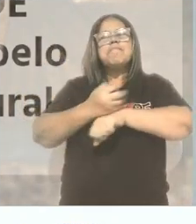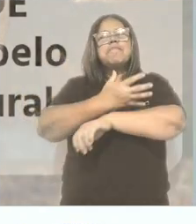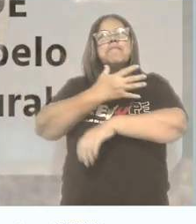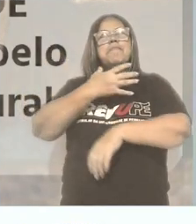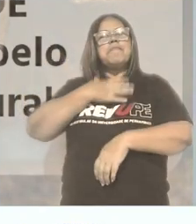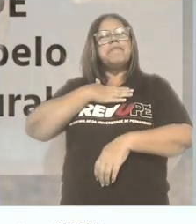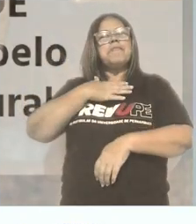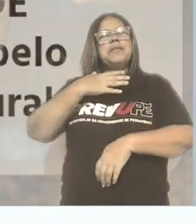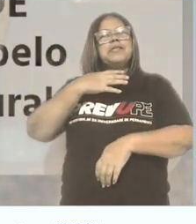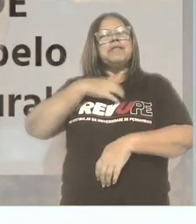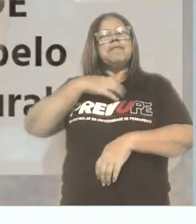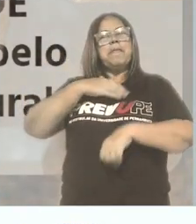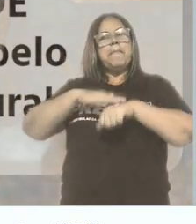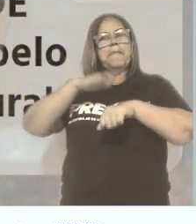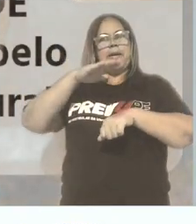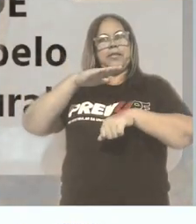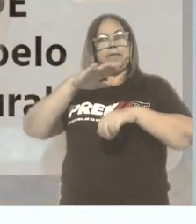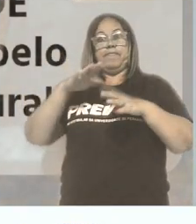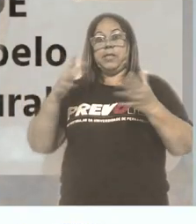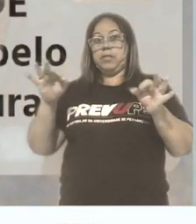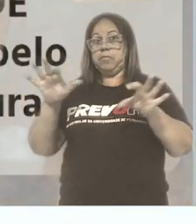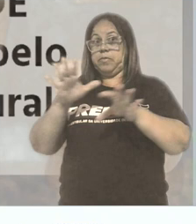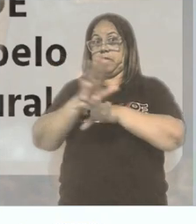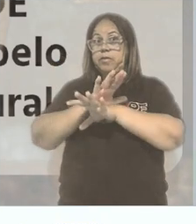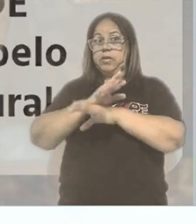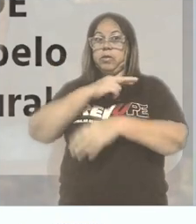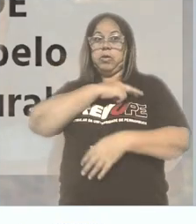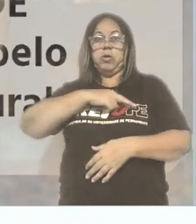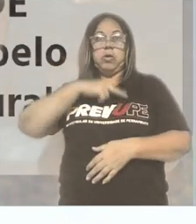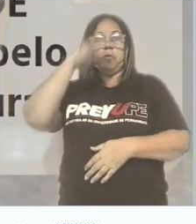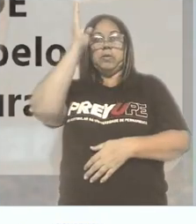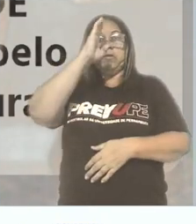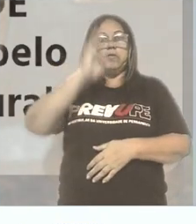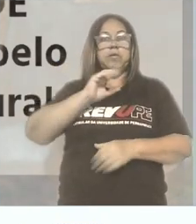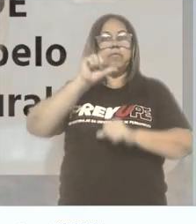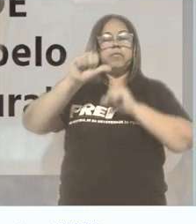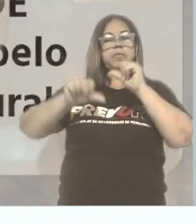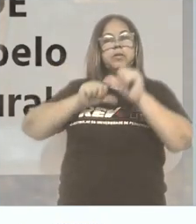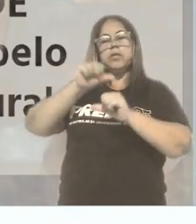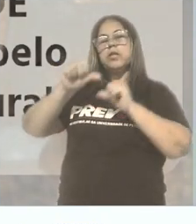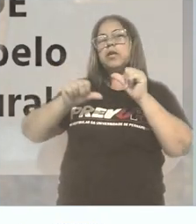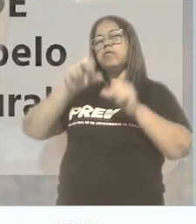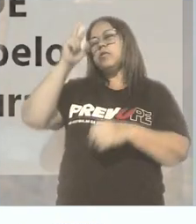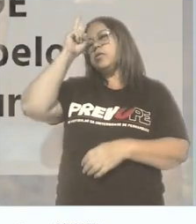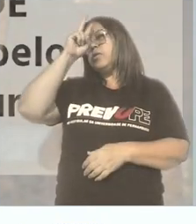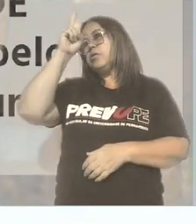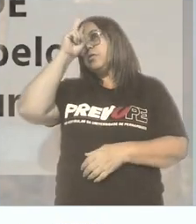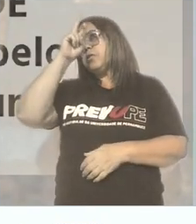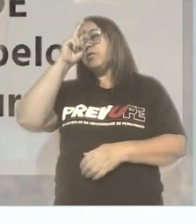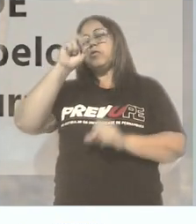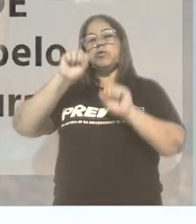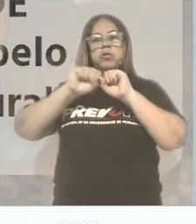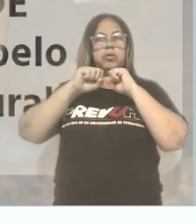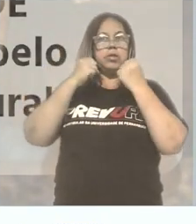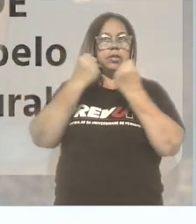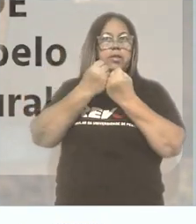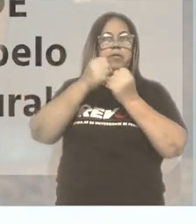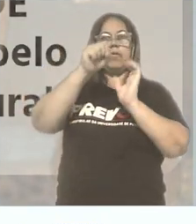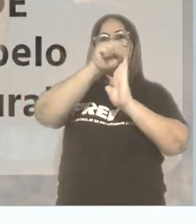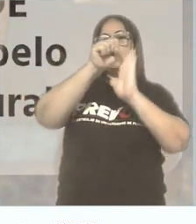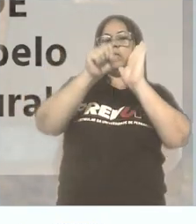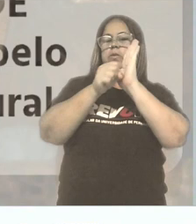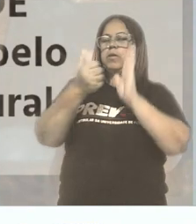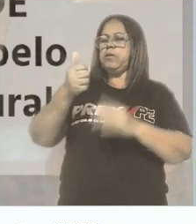concluir o romantismo brasileiro foi moldado pelo cenário histórico e social do século X a independência